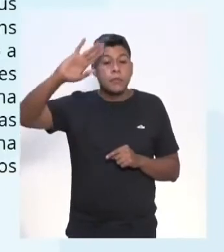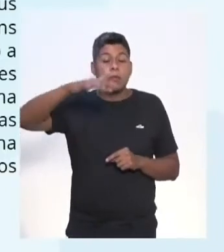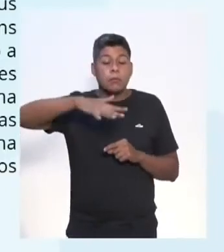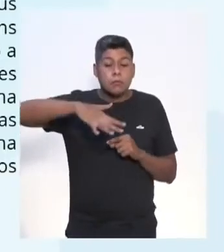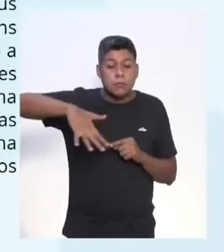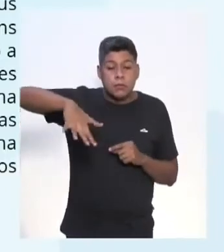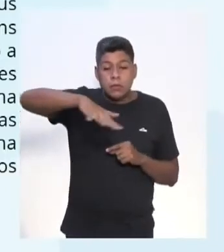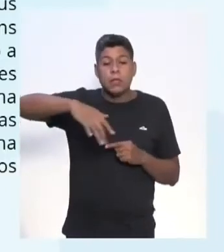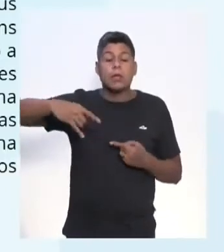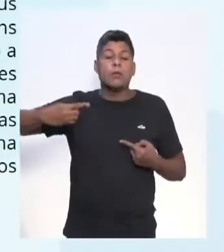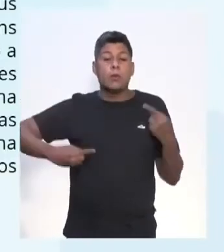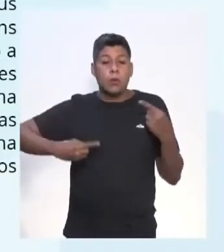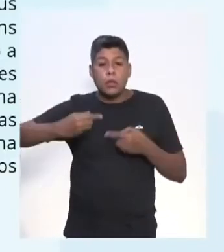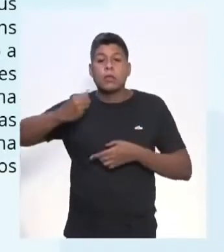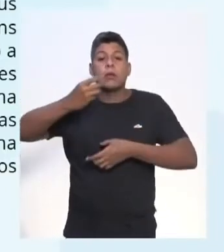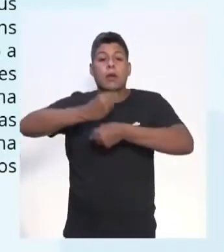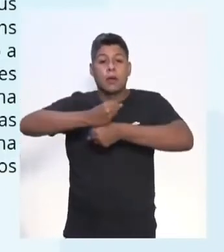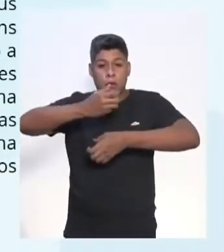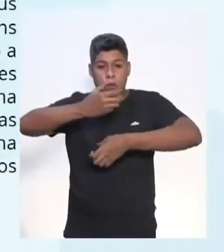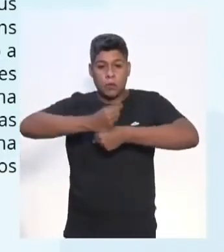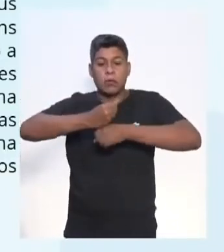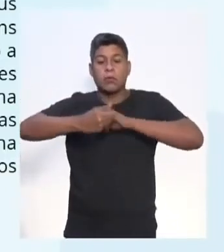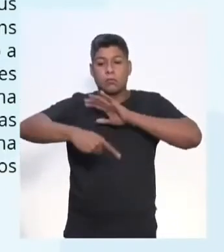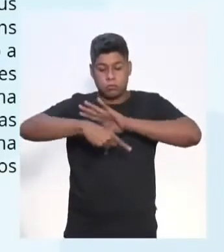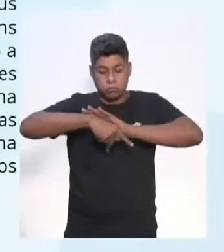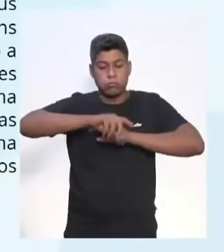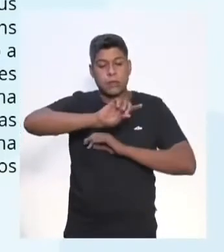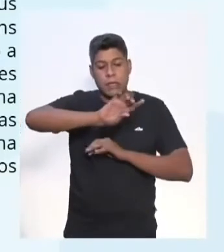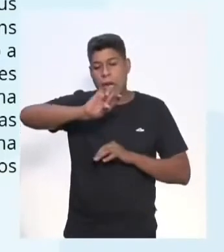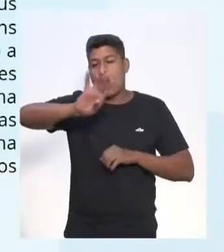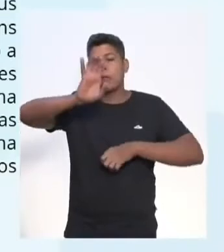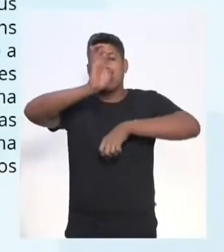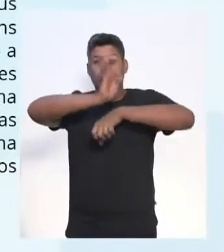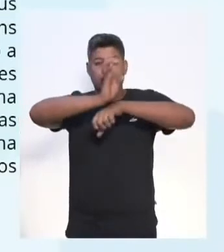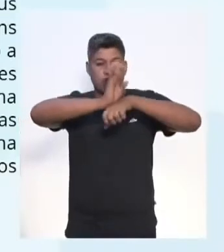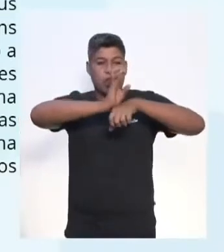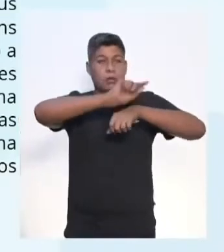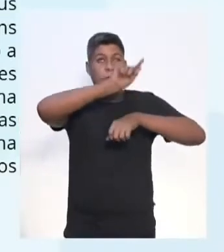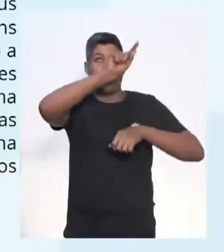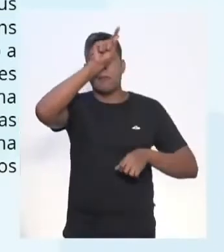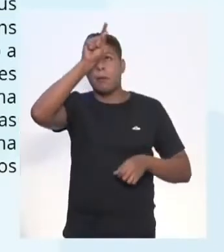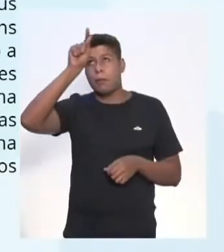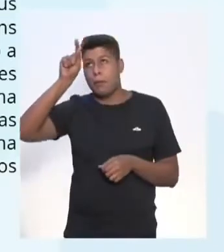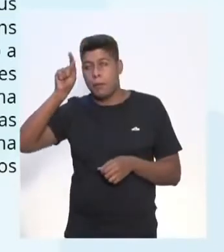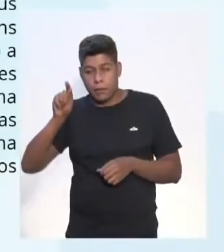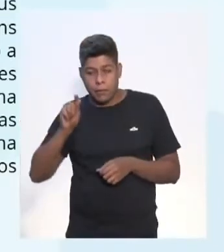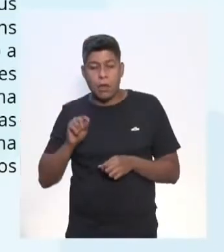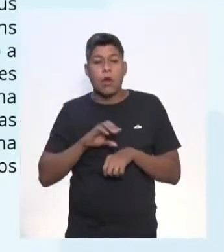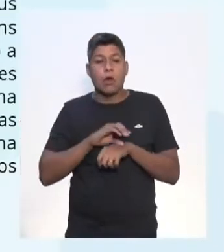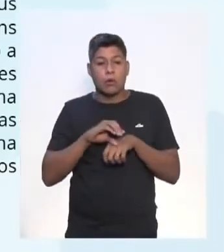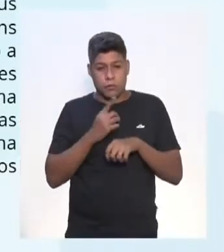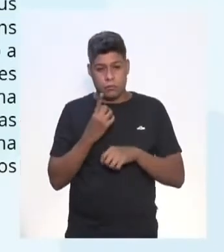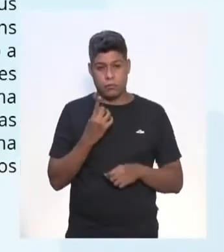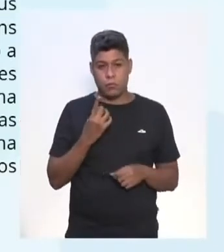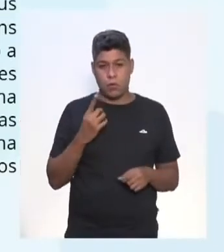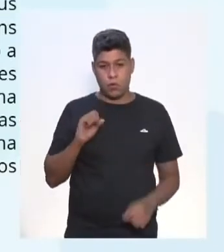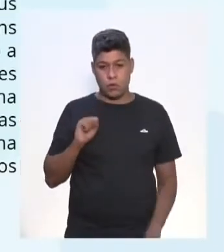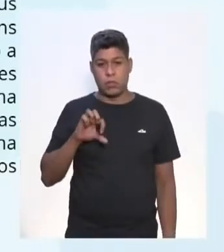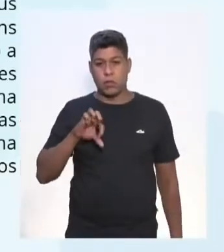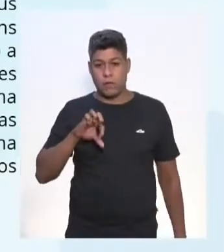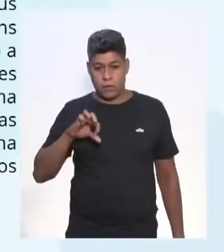cenário político e econômico de seus respectivos estados. Na Constituição de